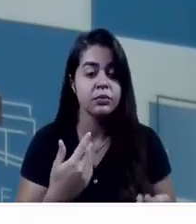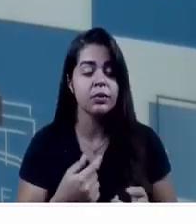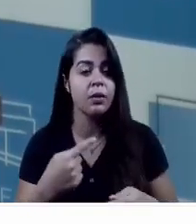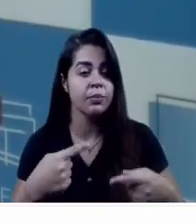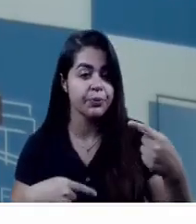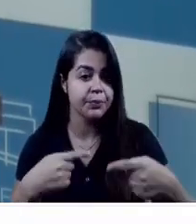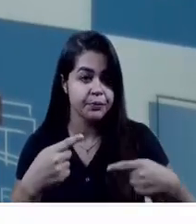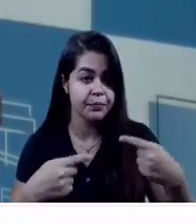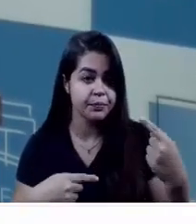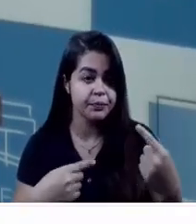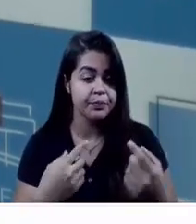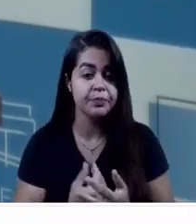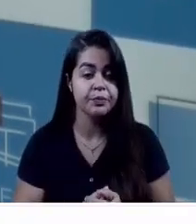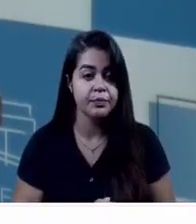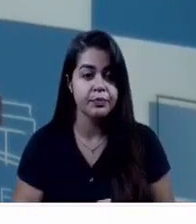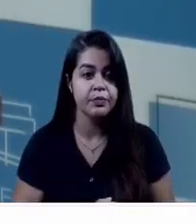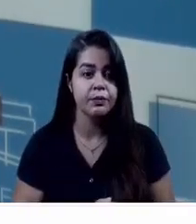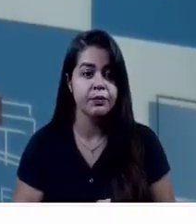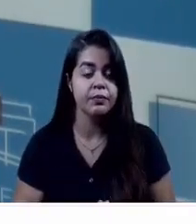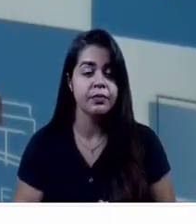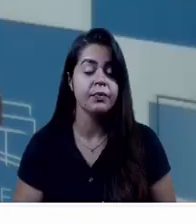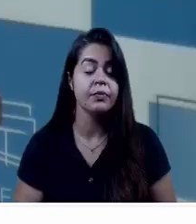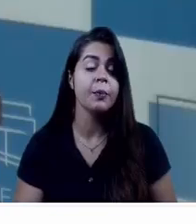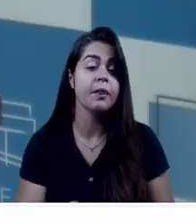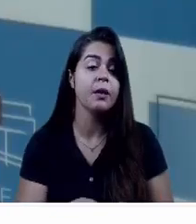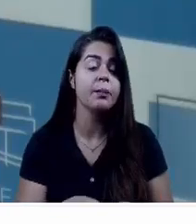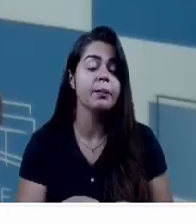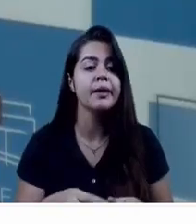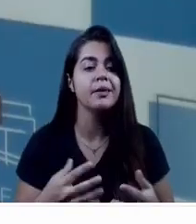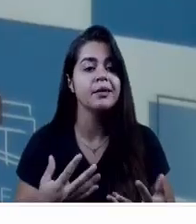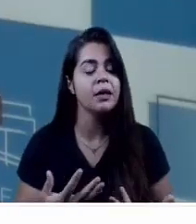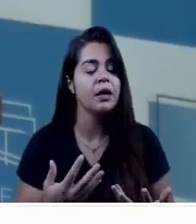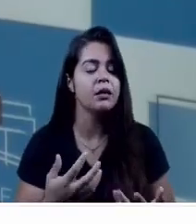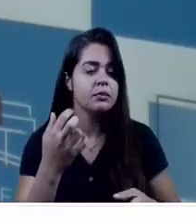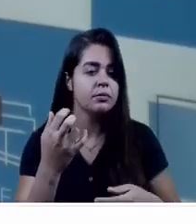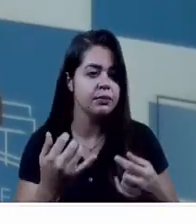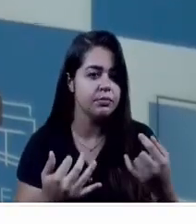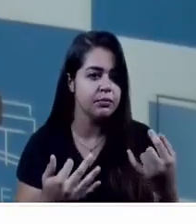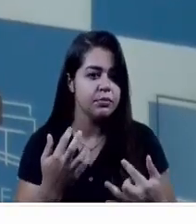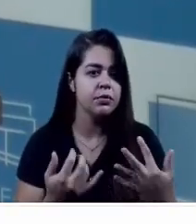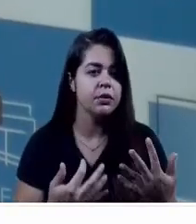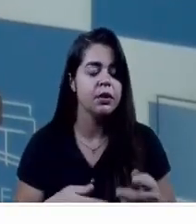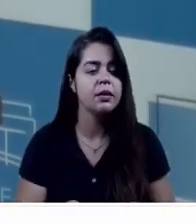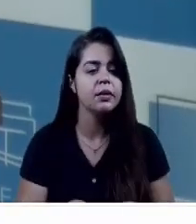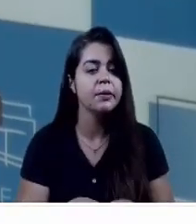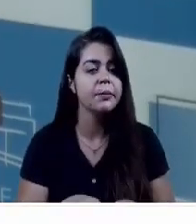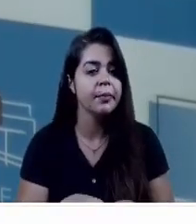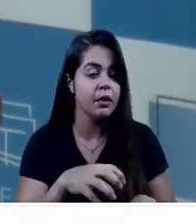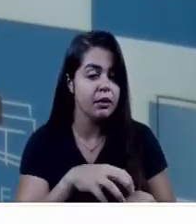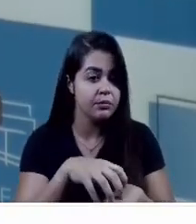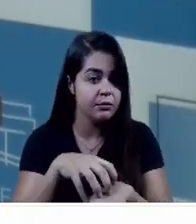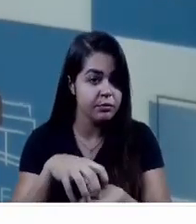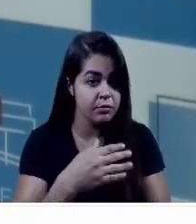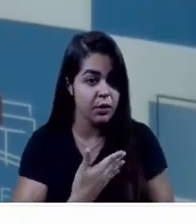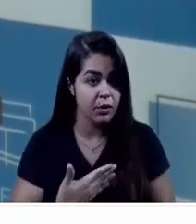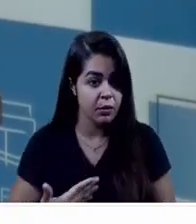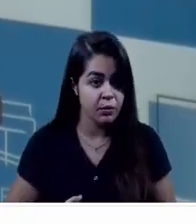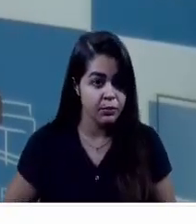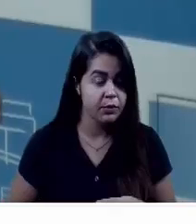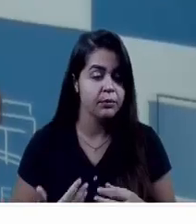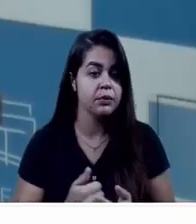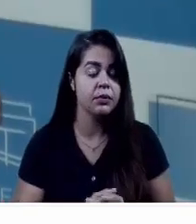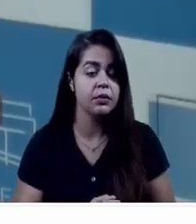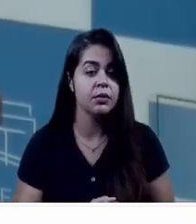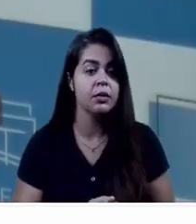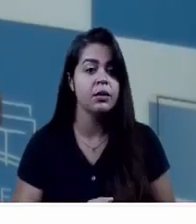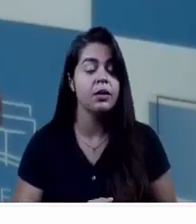Quero falar também do transporte público. A gente esteve alguns vereadores, né, e eu